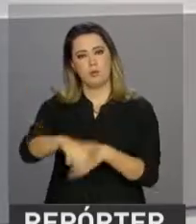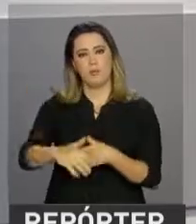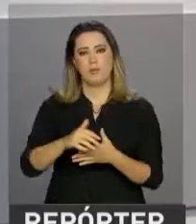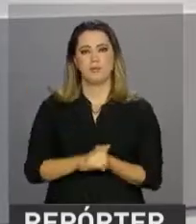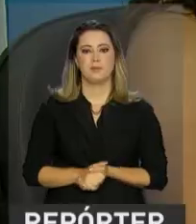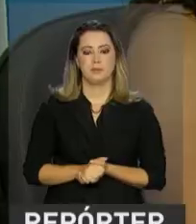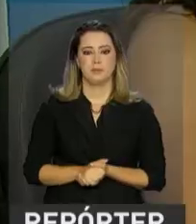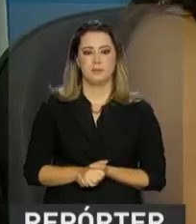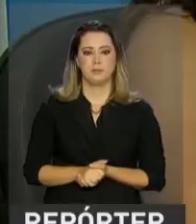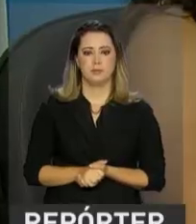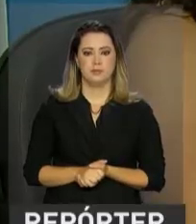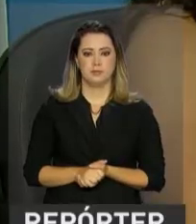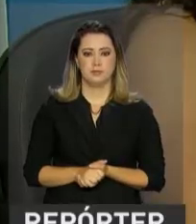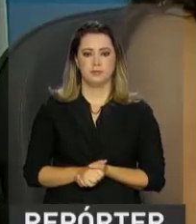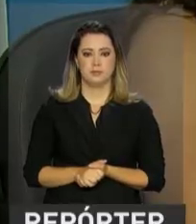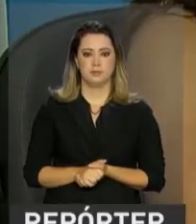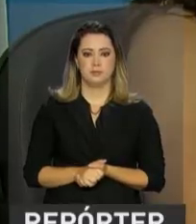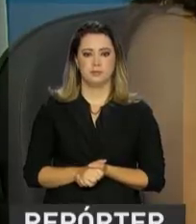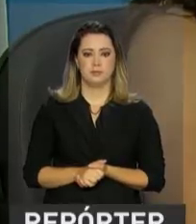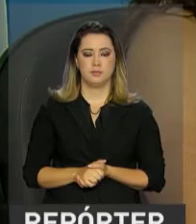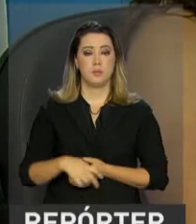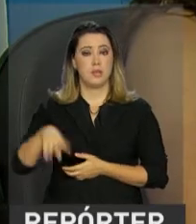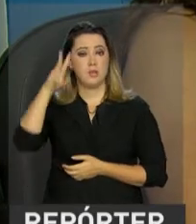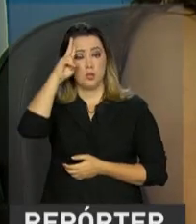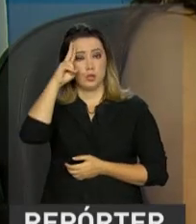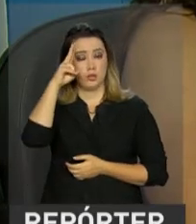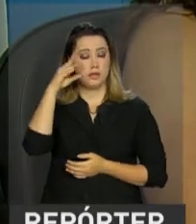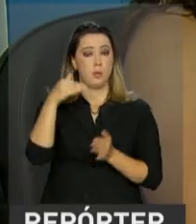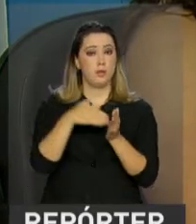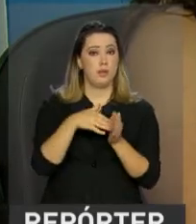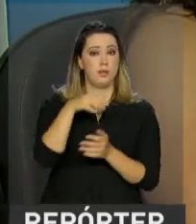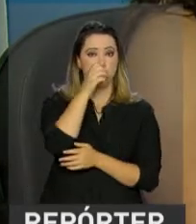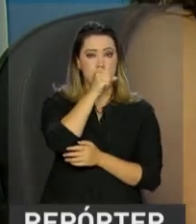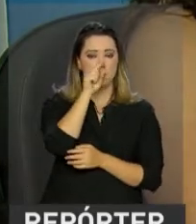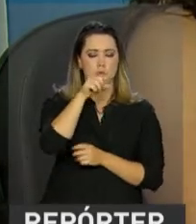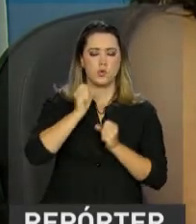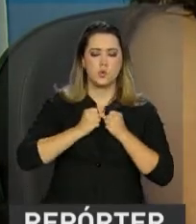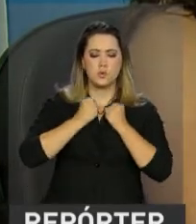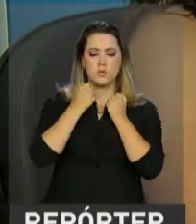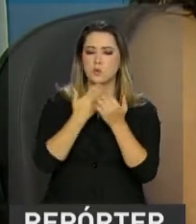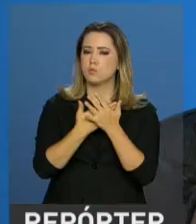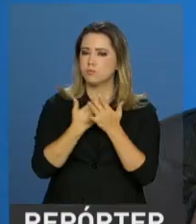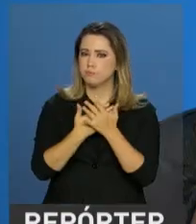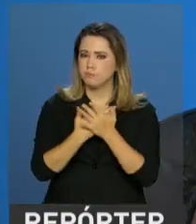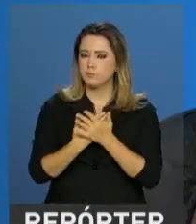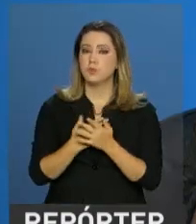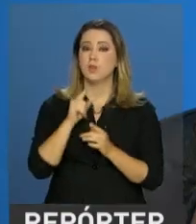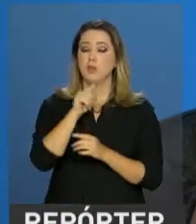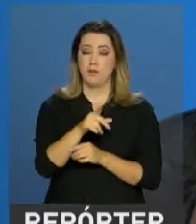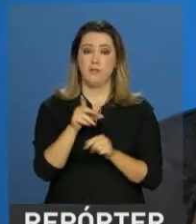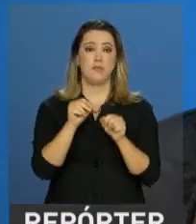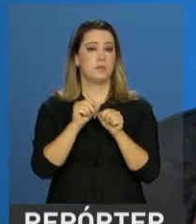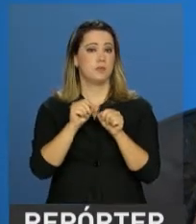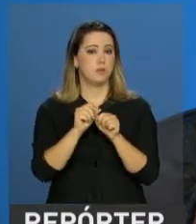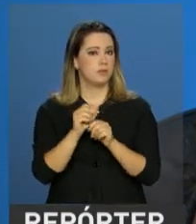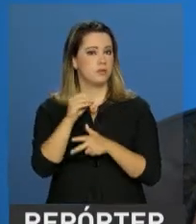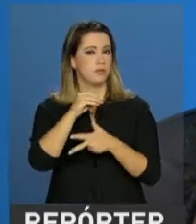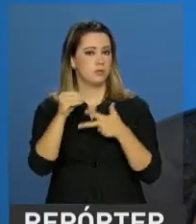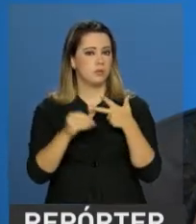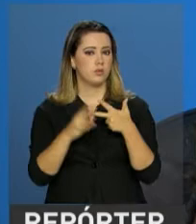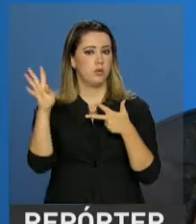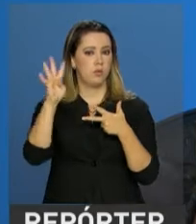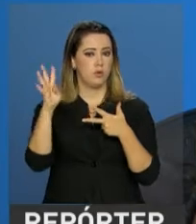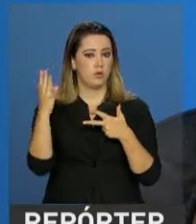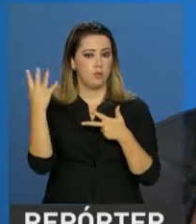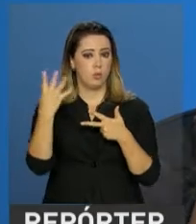provas de segunda a sábado e isabela é só dedicação aos estudos ela vai fazer o enem pela quarta